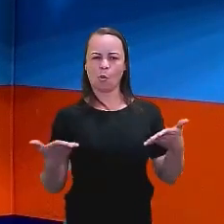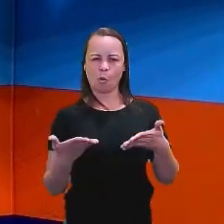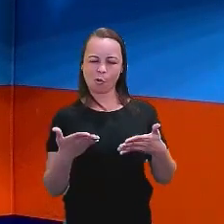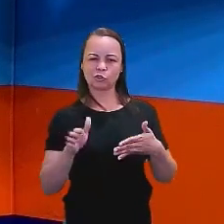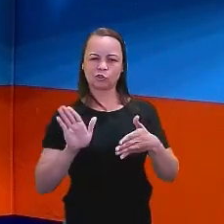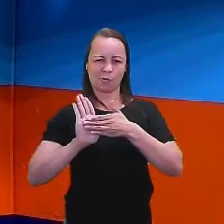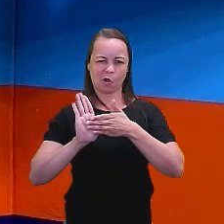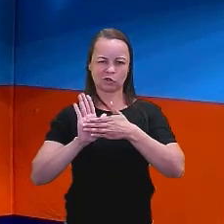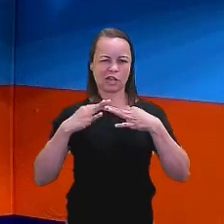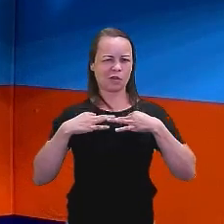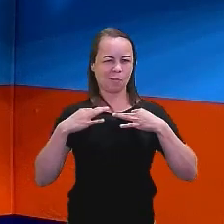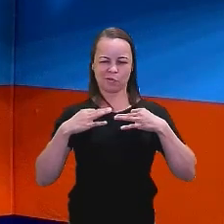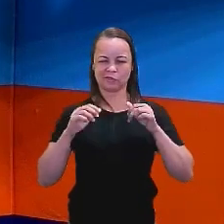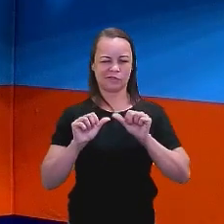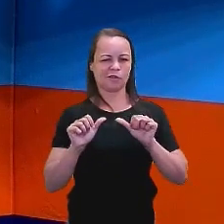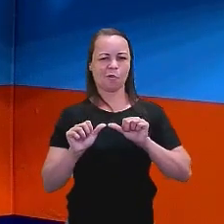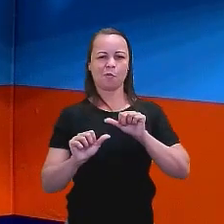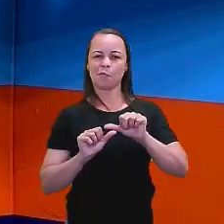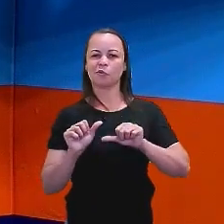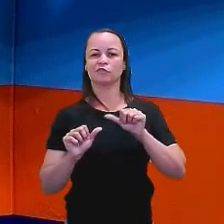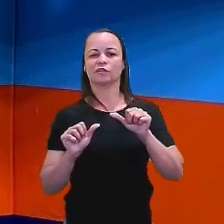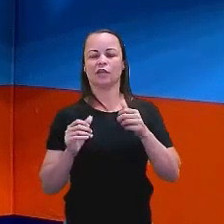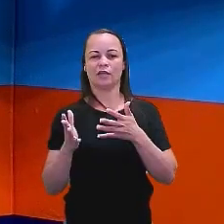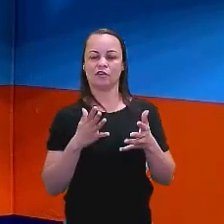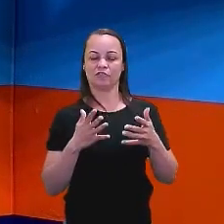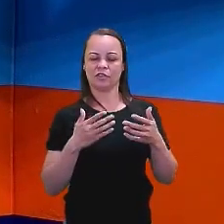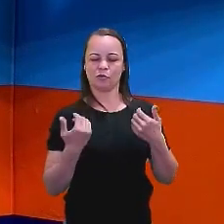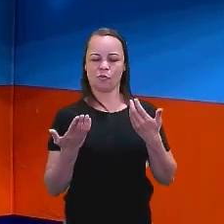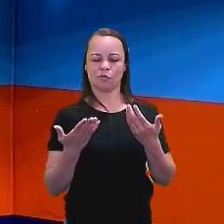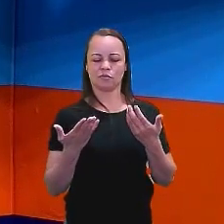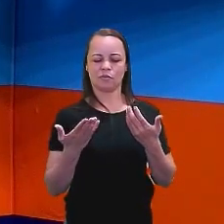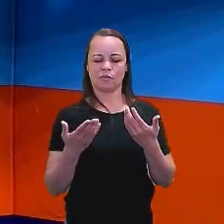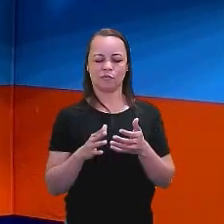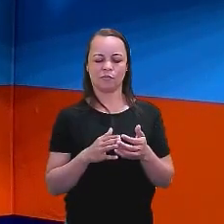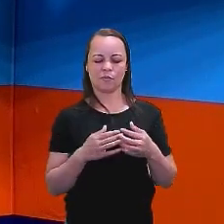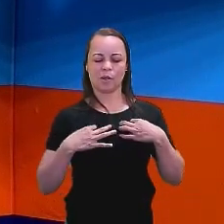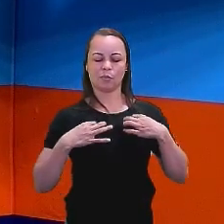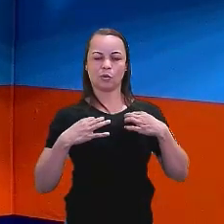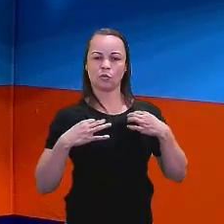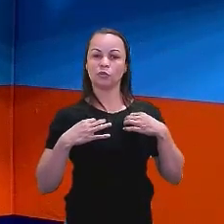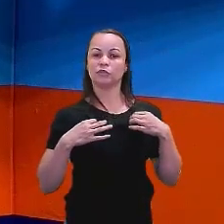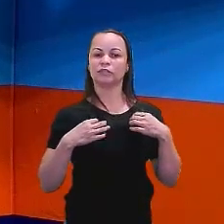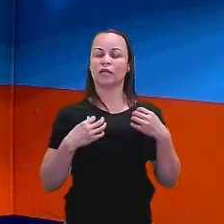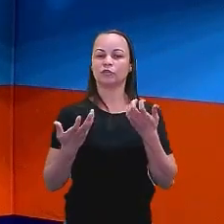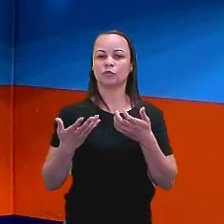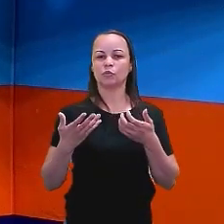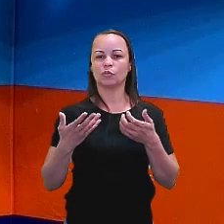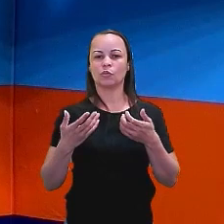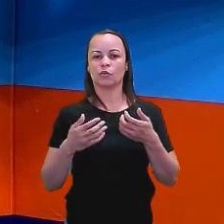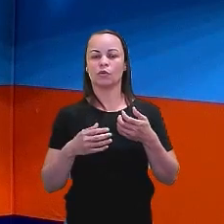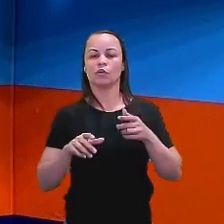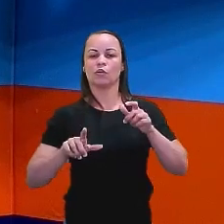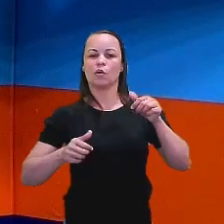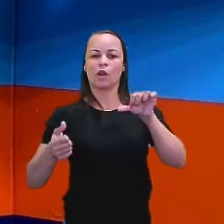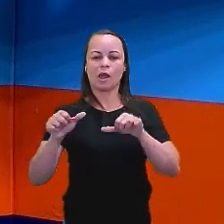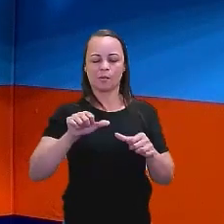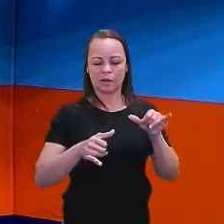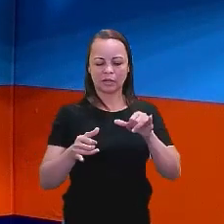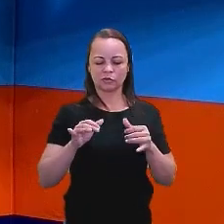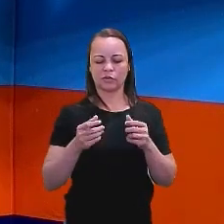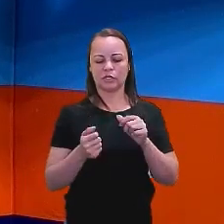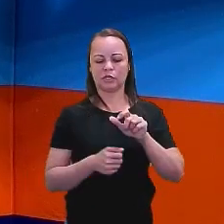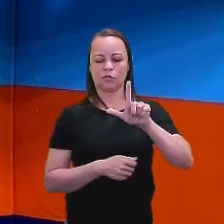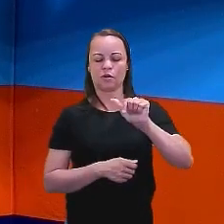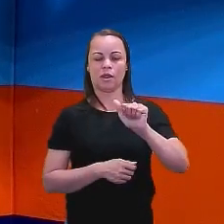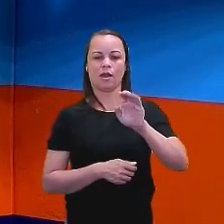projeto, eu vim com a blusa de um laboratório que discute essas questões, o Laberê,